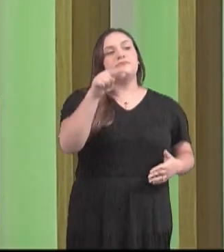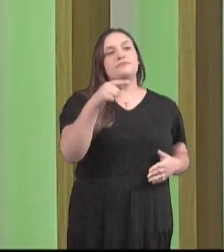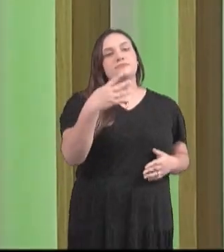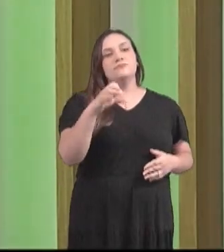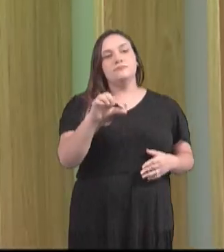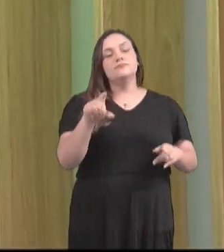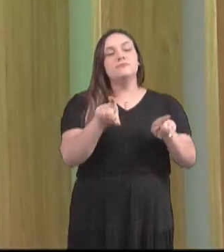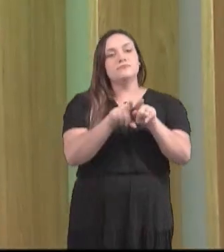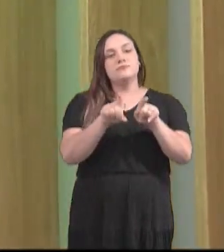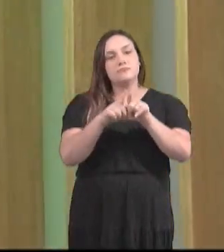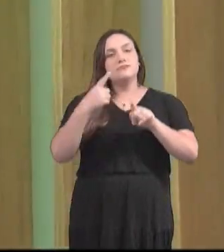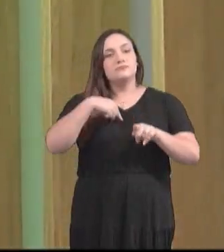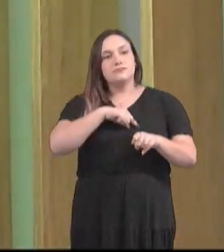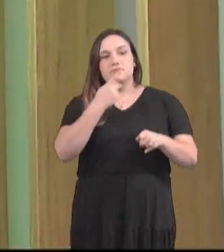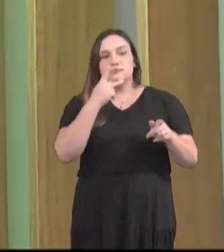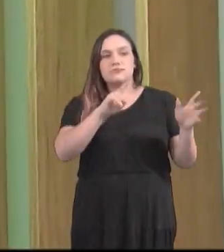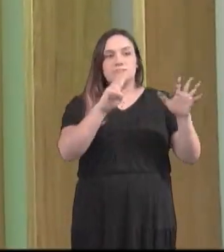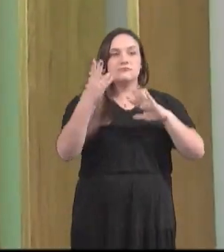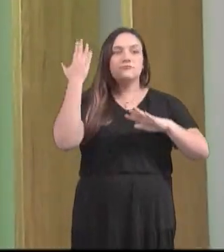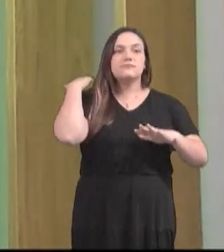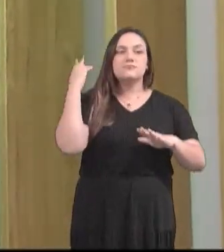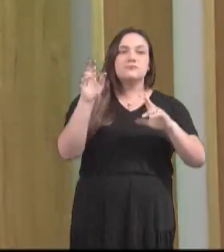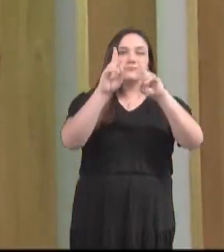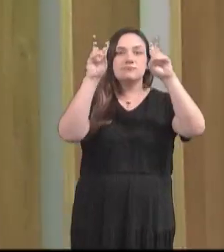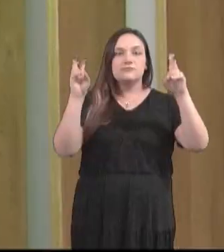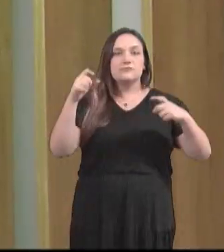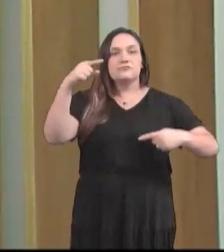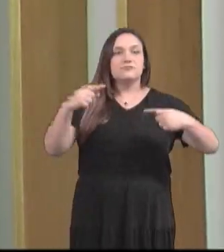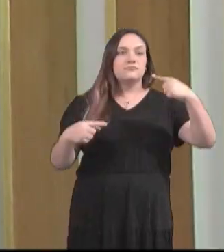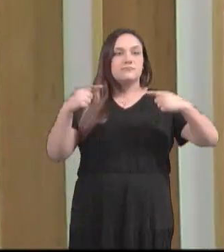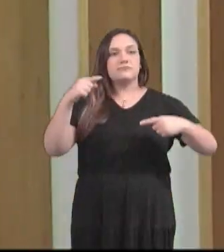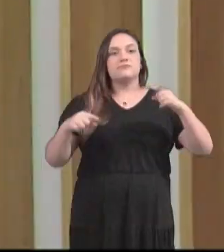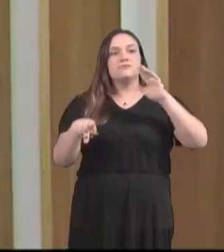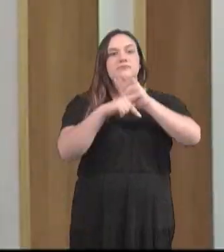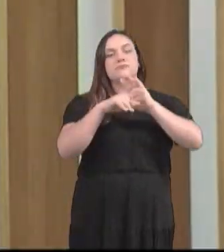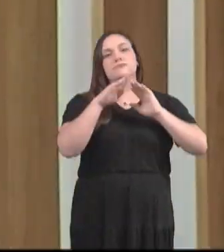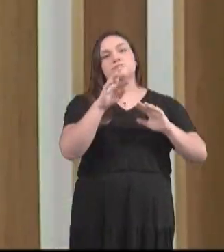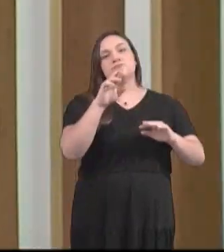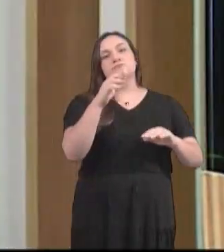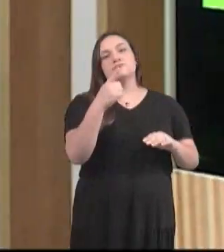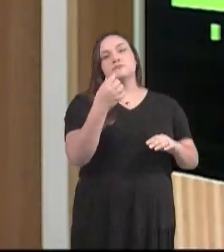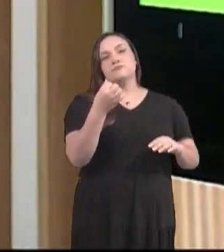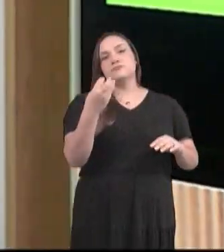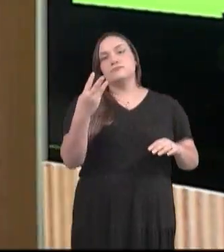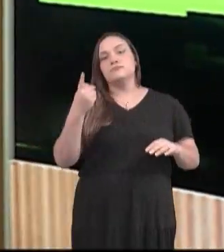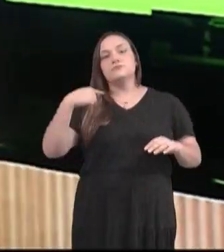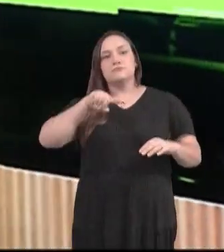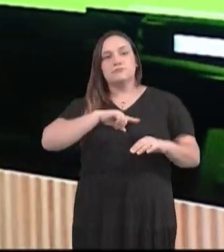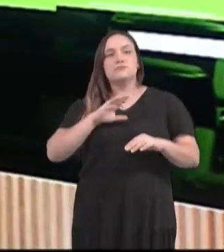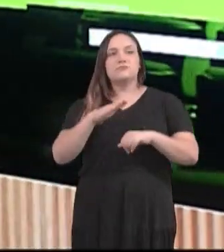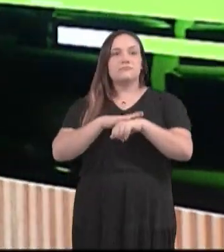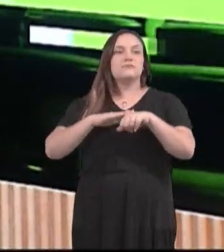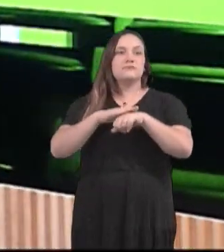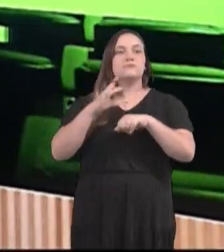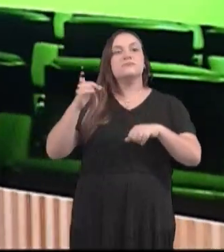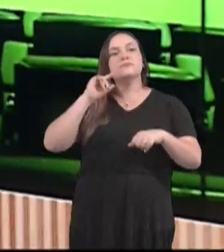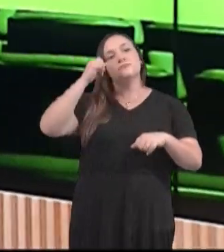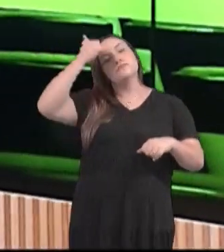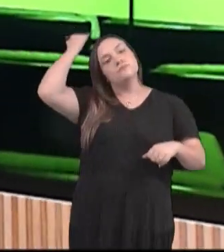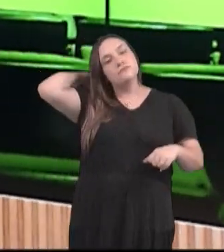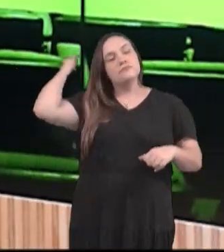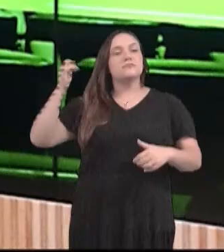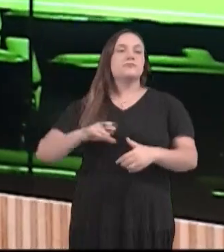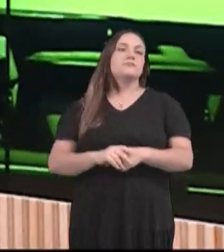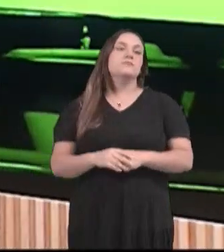11h49, nós falamos bastante na semana passada com relação às discussões sobre a BR-163, inclusive conversamos ao vivo com o deputado Júnior